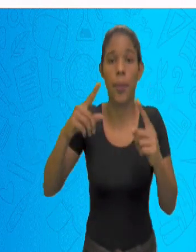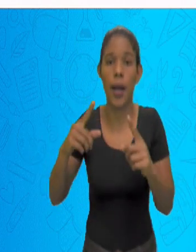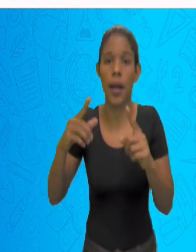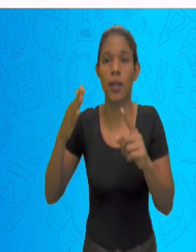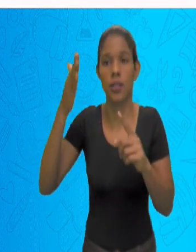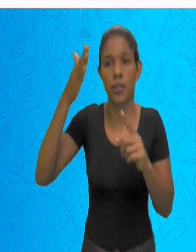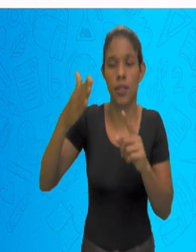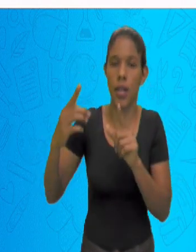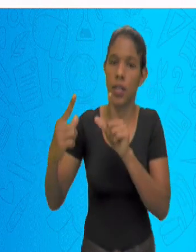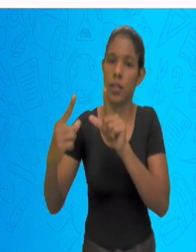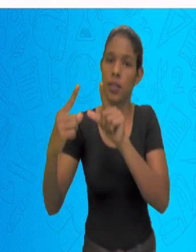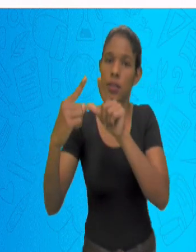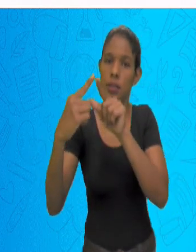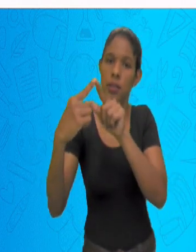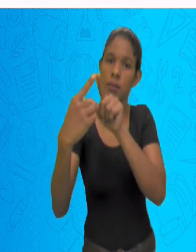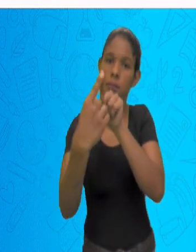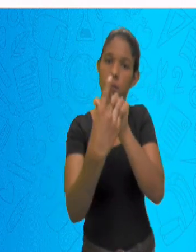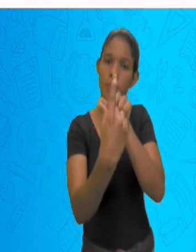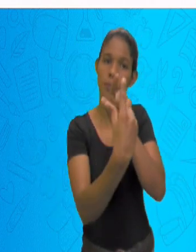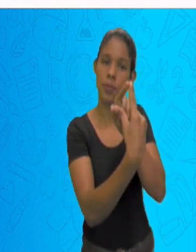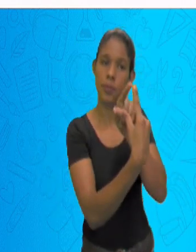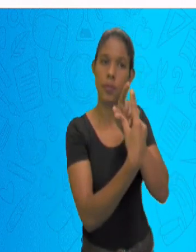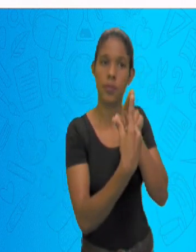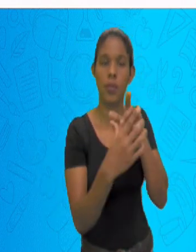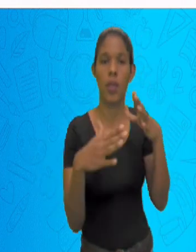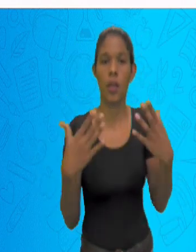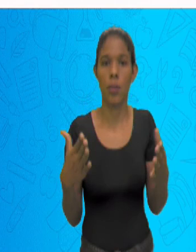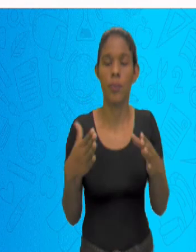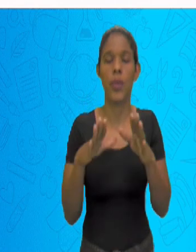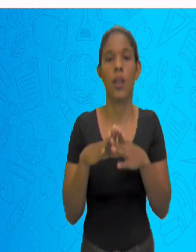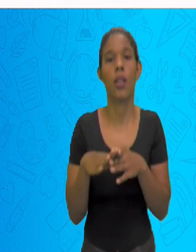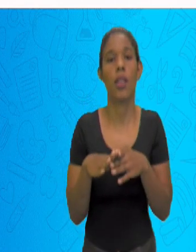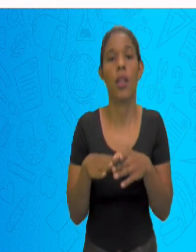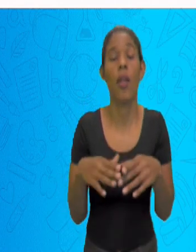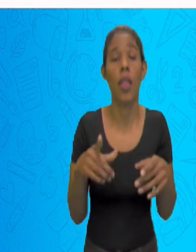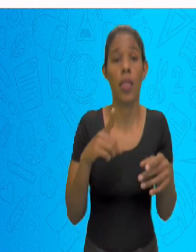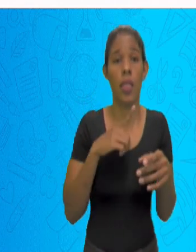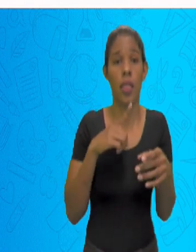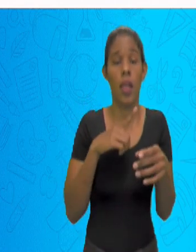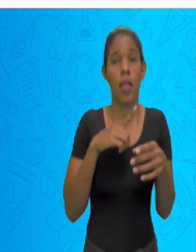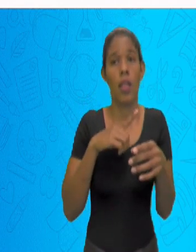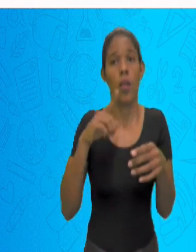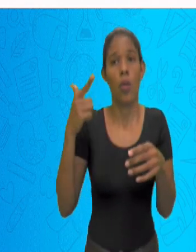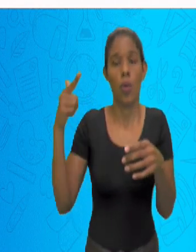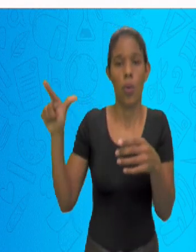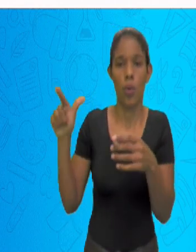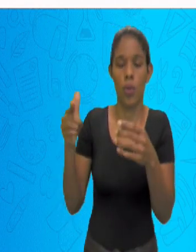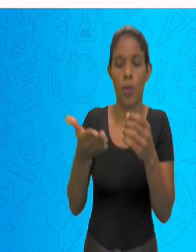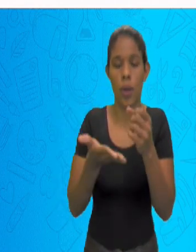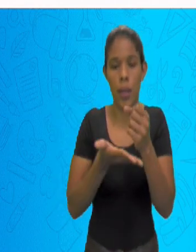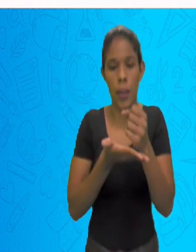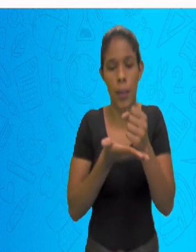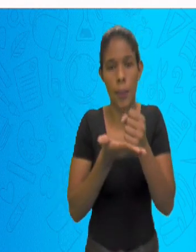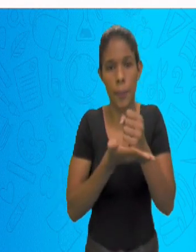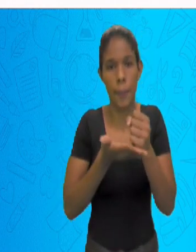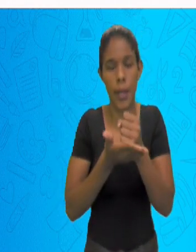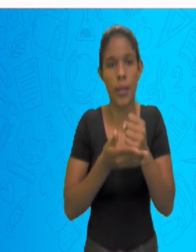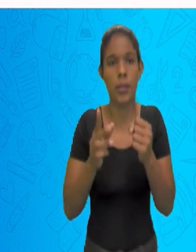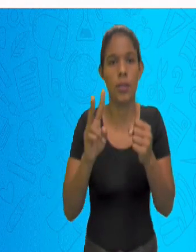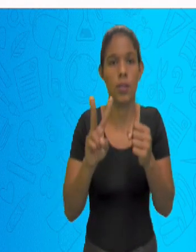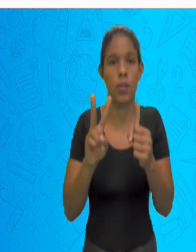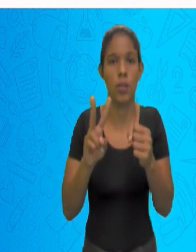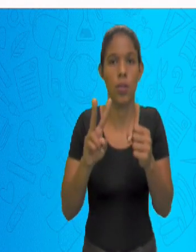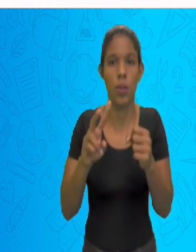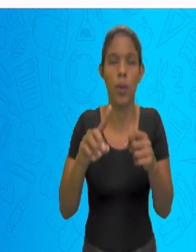laterais triangulares. Prismas têm duas bases que podem variar de forma e face